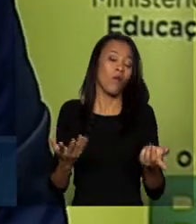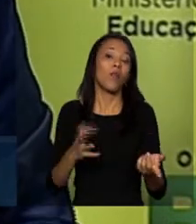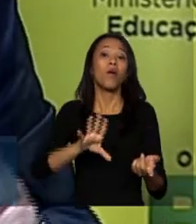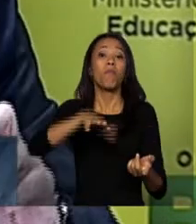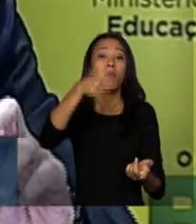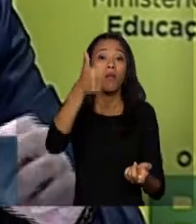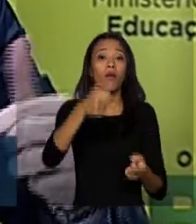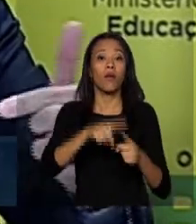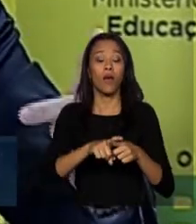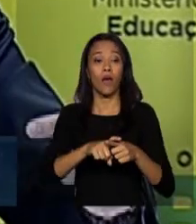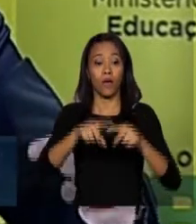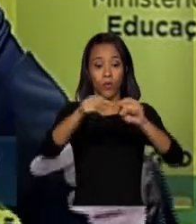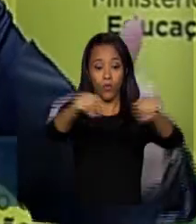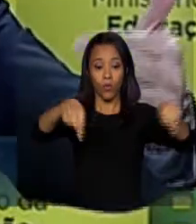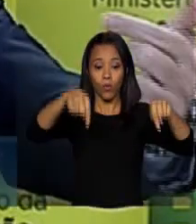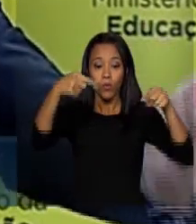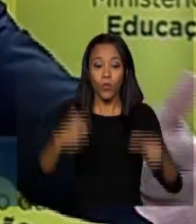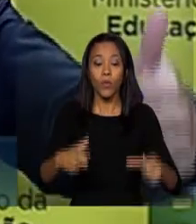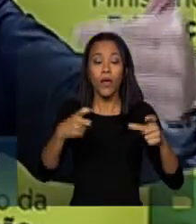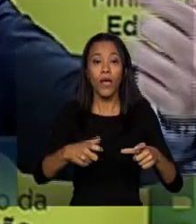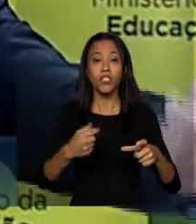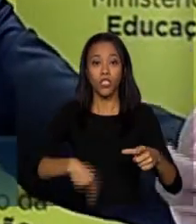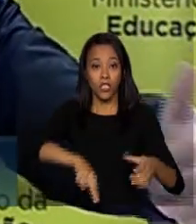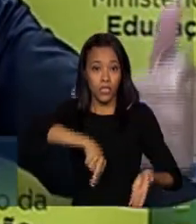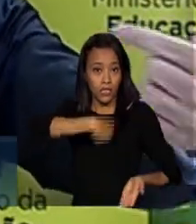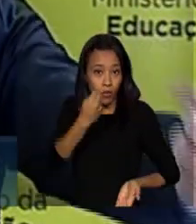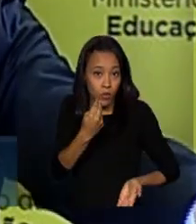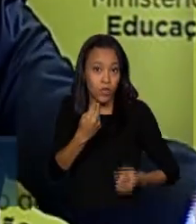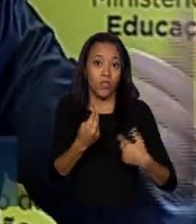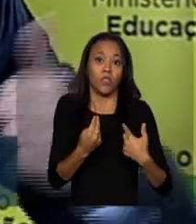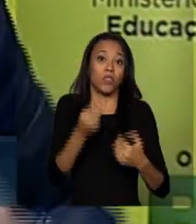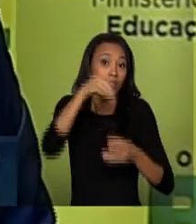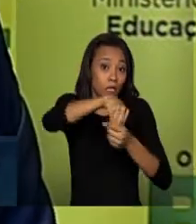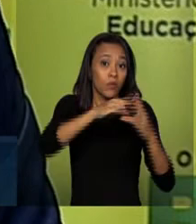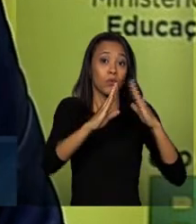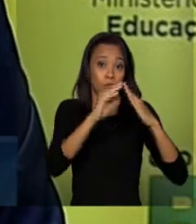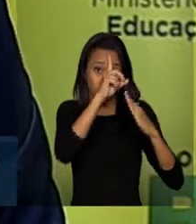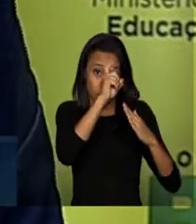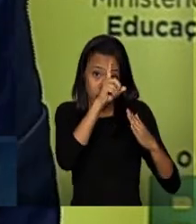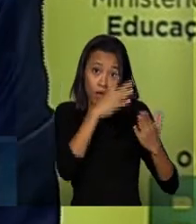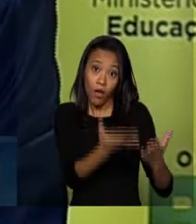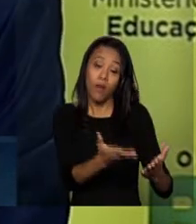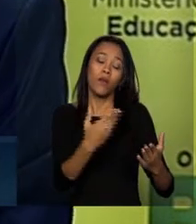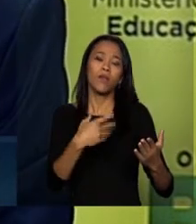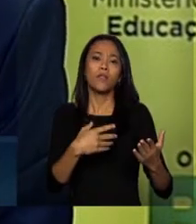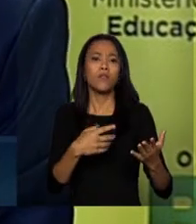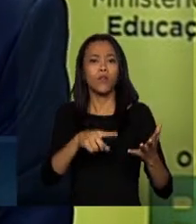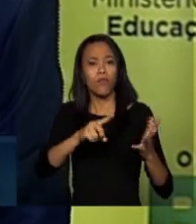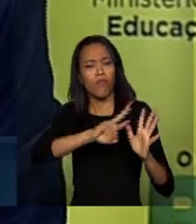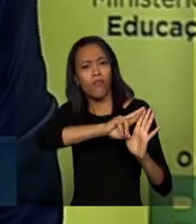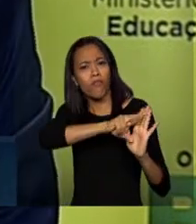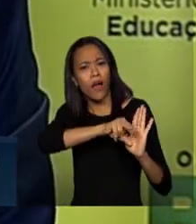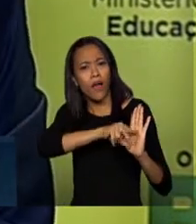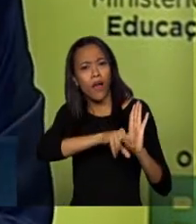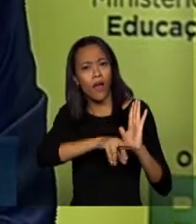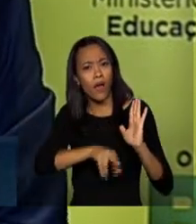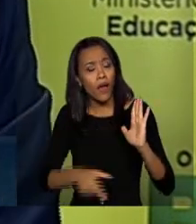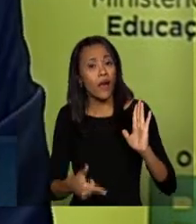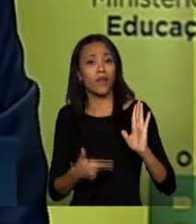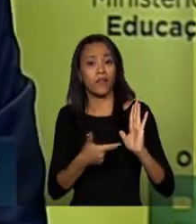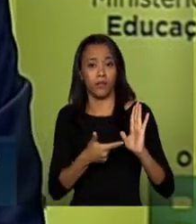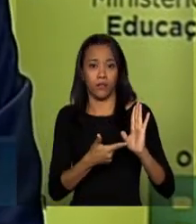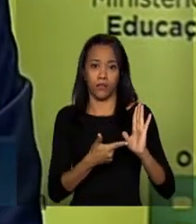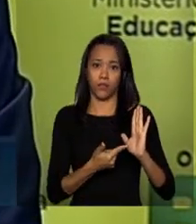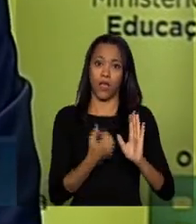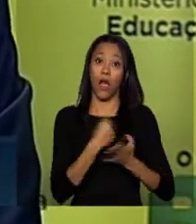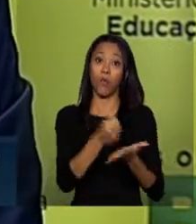cirúrgico, pode ser formação dos médicos e enfermeiros que já atuam na região. Então, são um conjunto de contrapartidas, porque